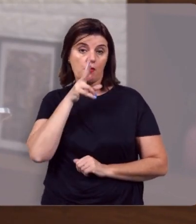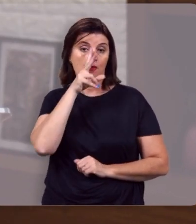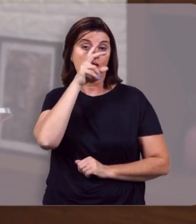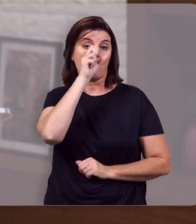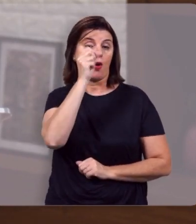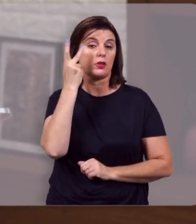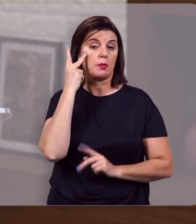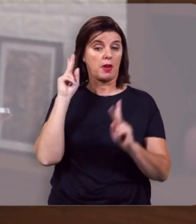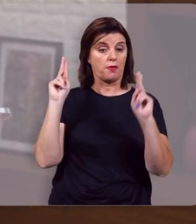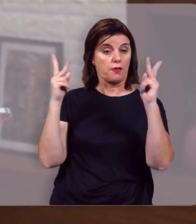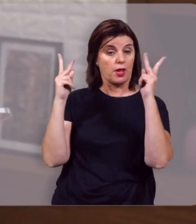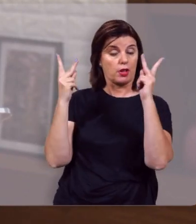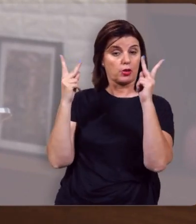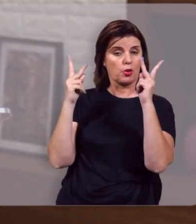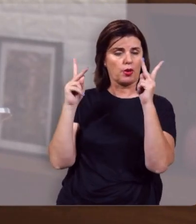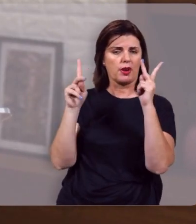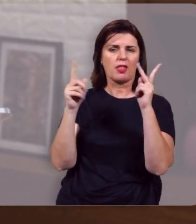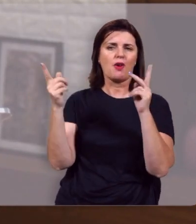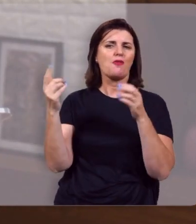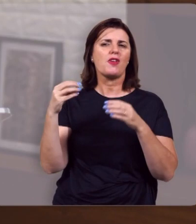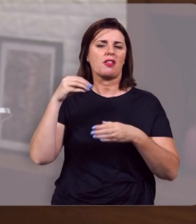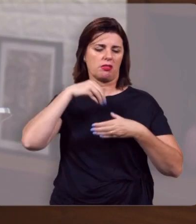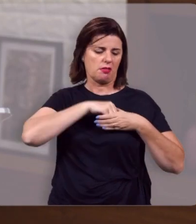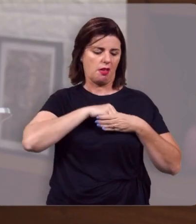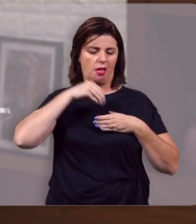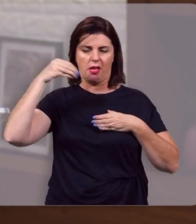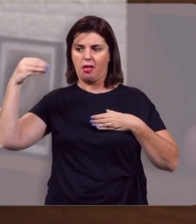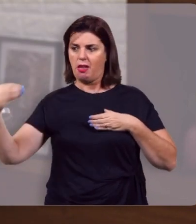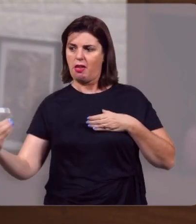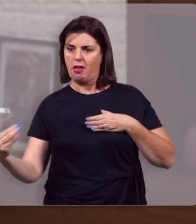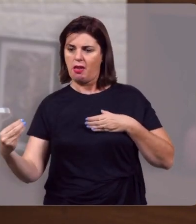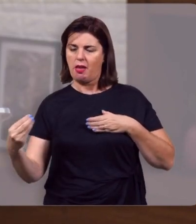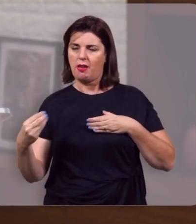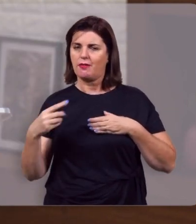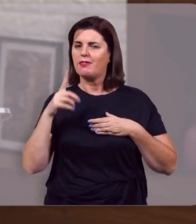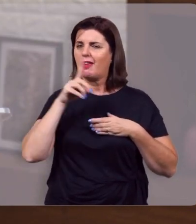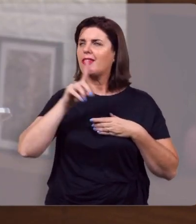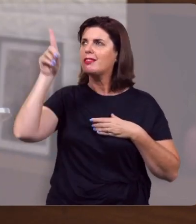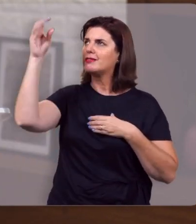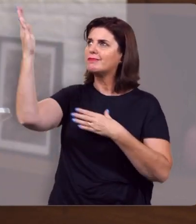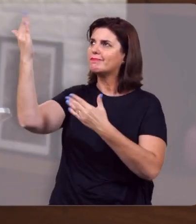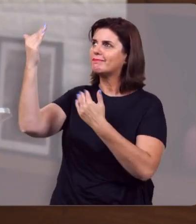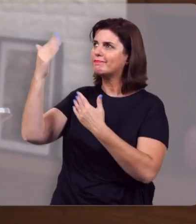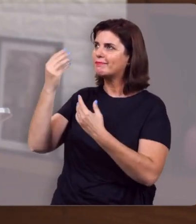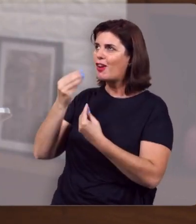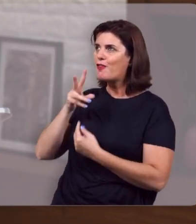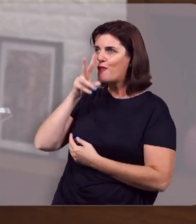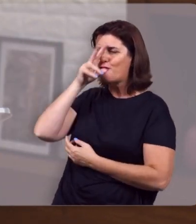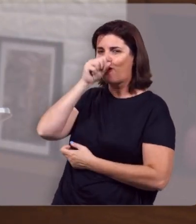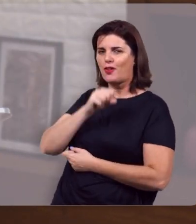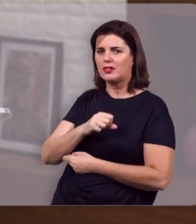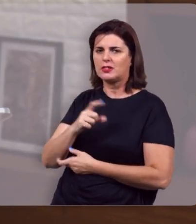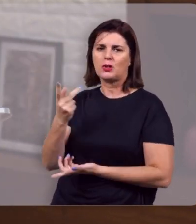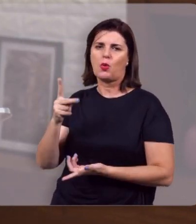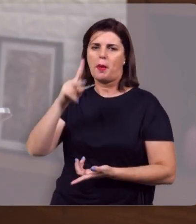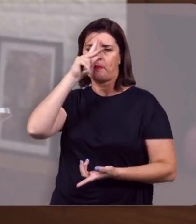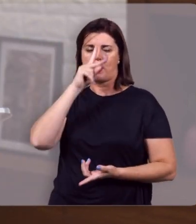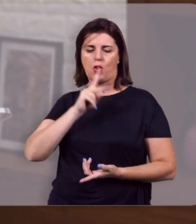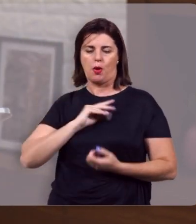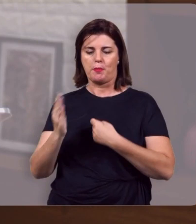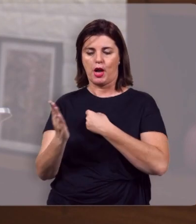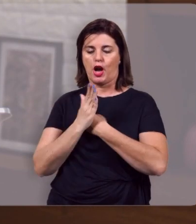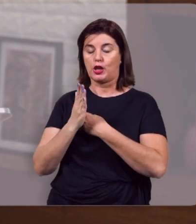A força para a vitória não vem de dentro, vem de cima. Não é uma questão